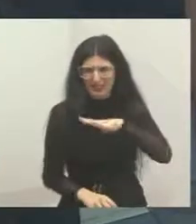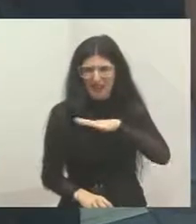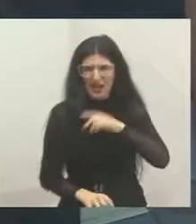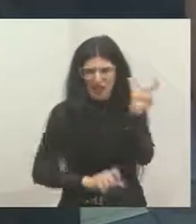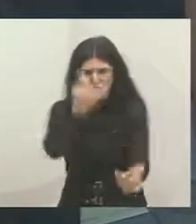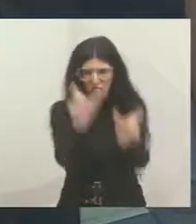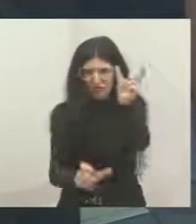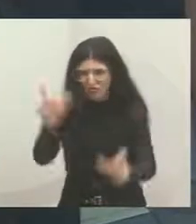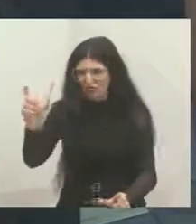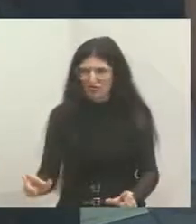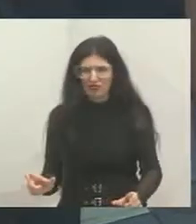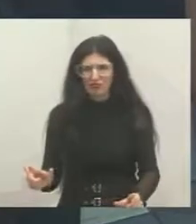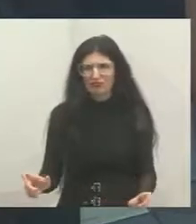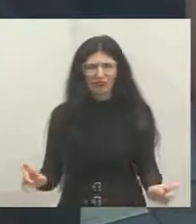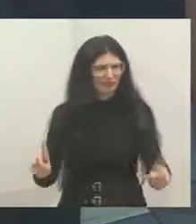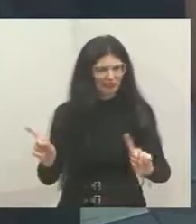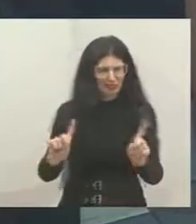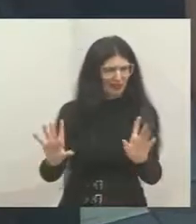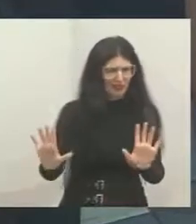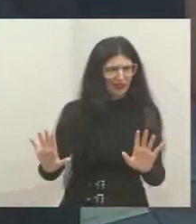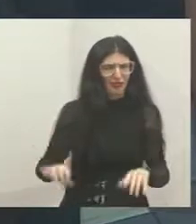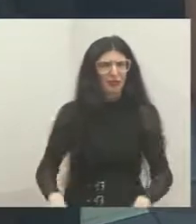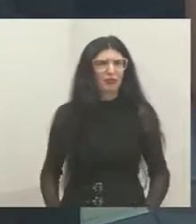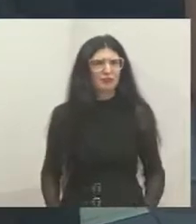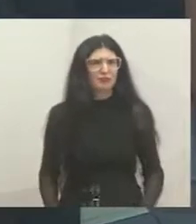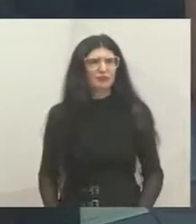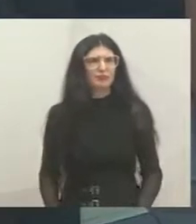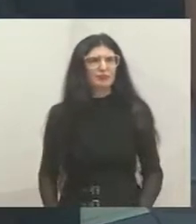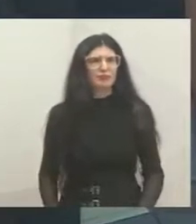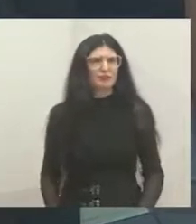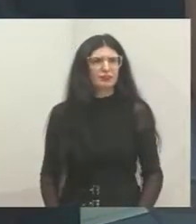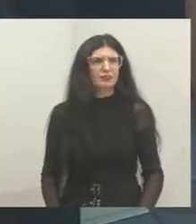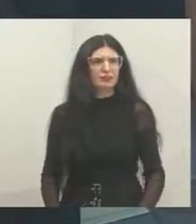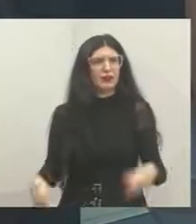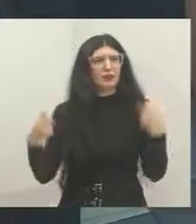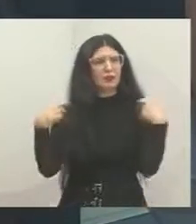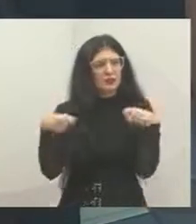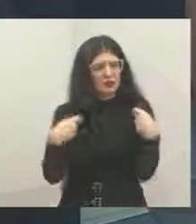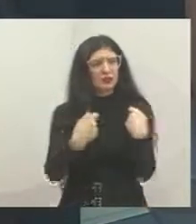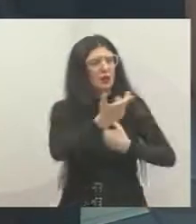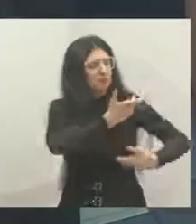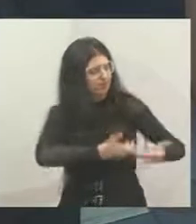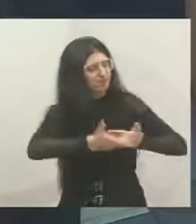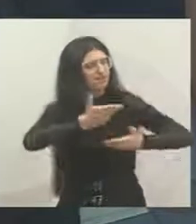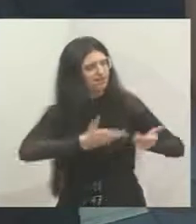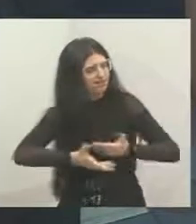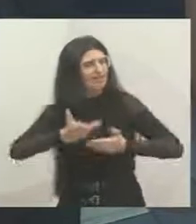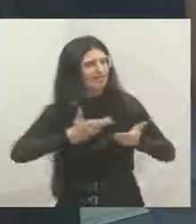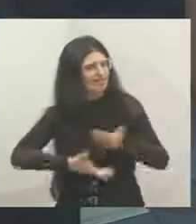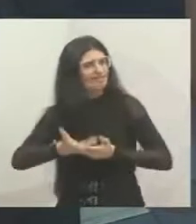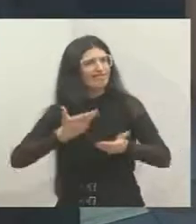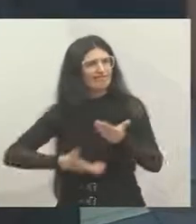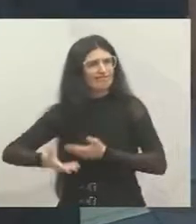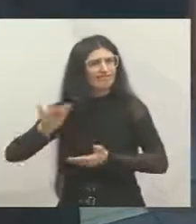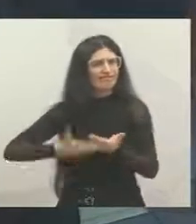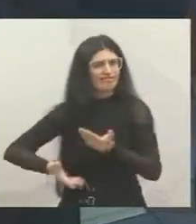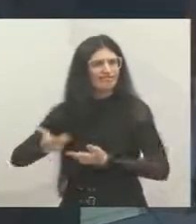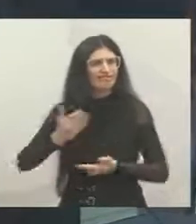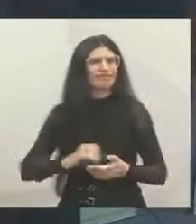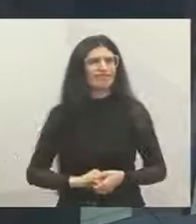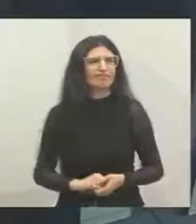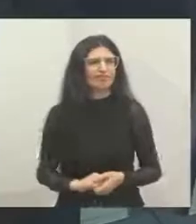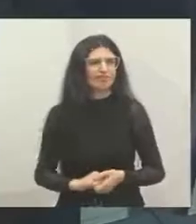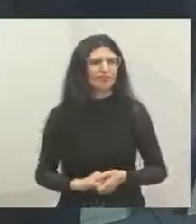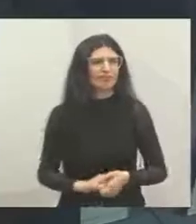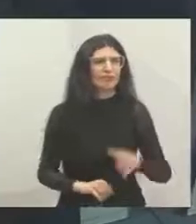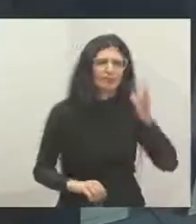ter 2 pesos e 2 medidas por conta disso. Então, acho que tem que discutir bastante essa questão, porque senão vai, lógico, ultrapassar